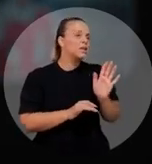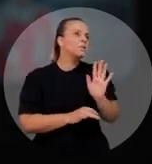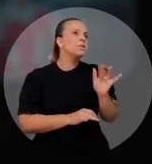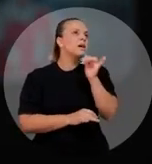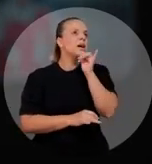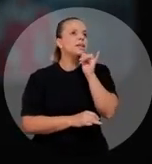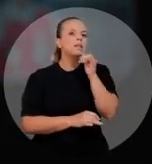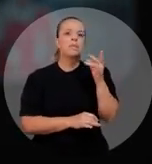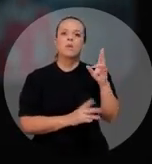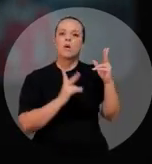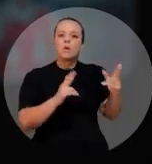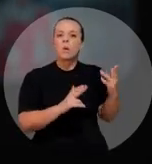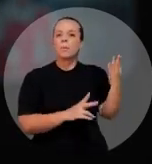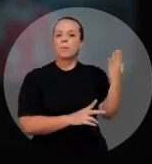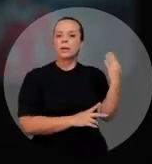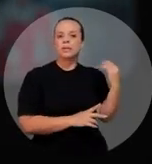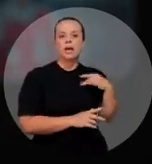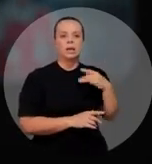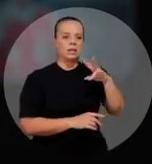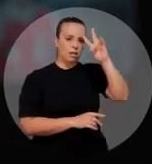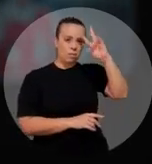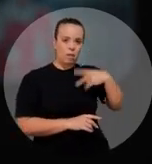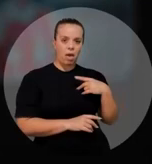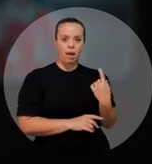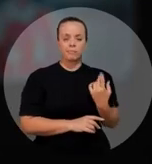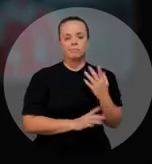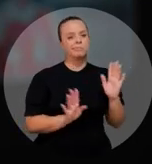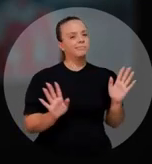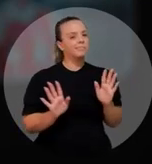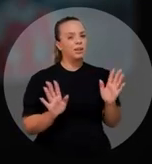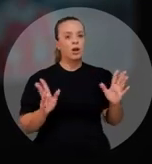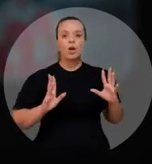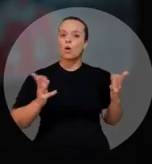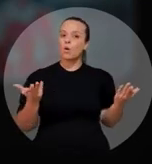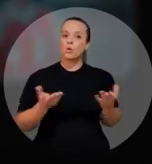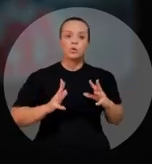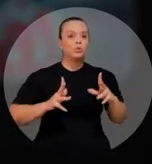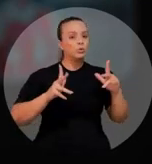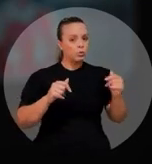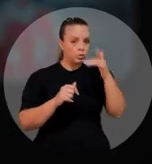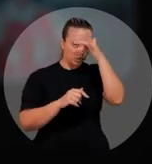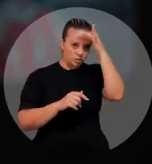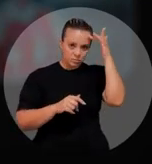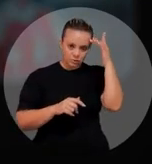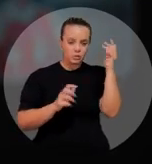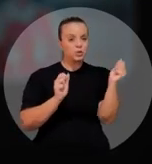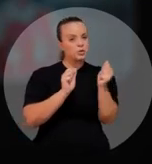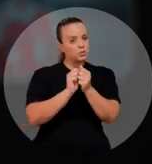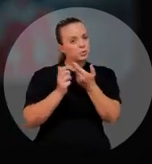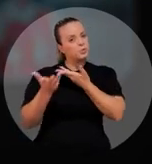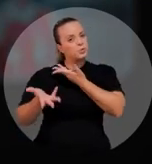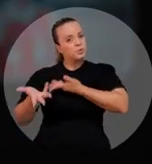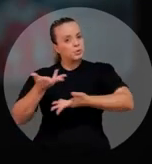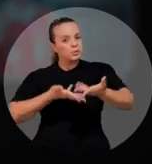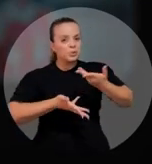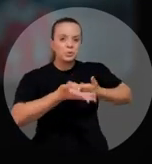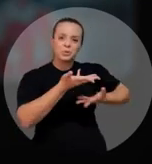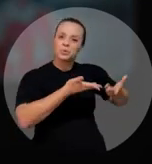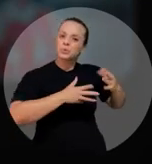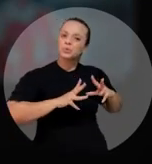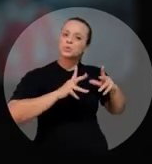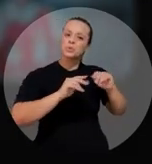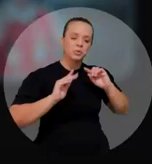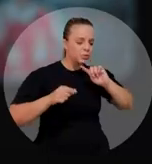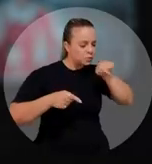não é mais aquela de antigamente, não é mais aquela hierarquizada. Hoje em dia todo mundo conta e estamos todo mundo junto